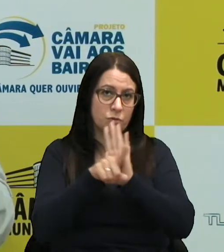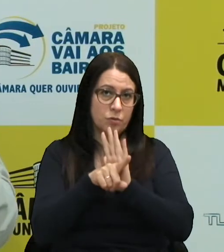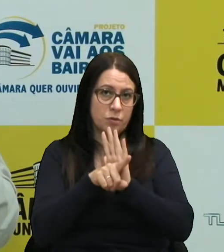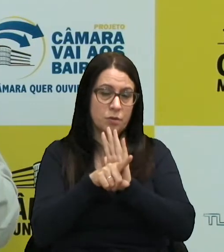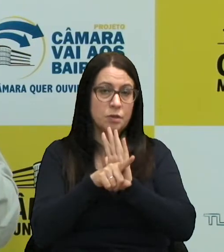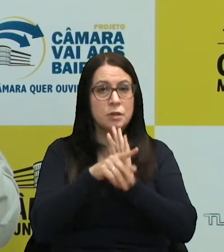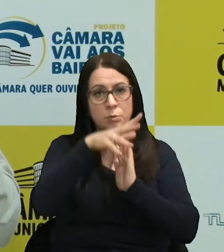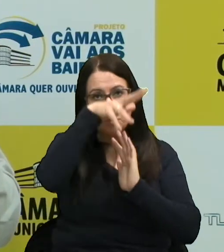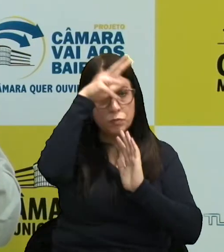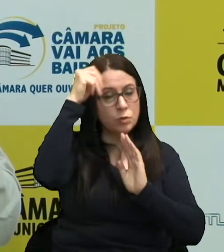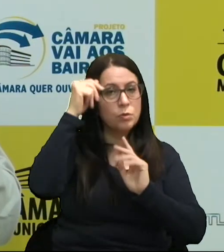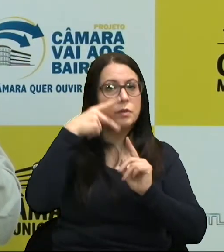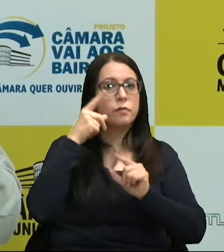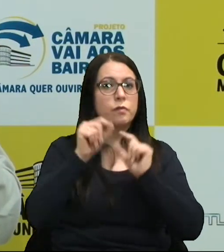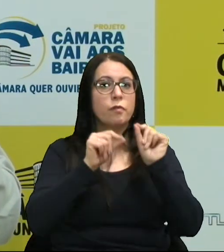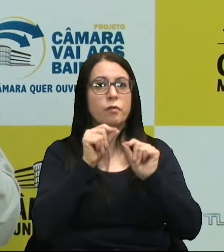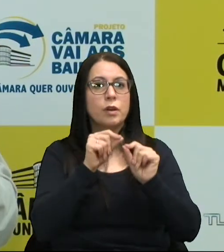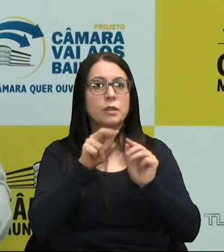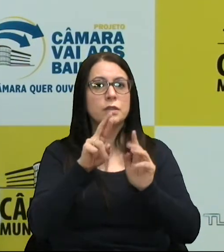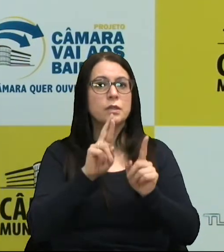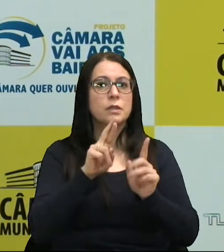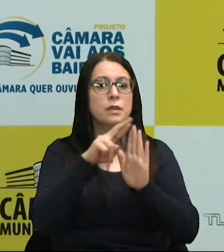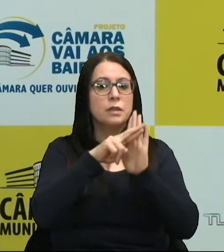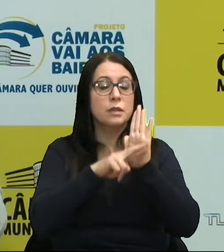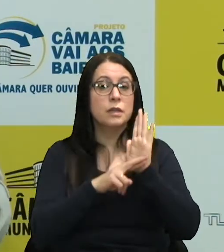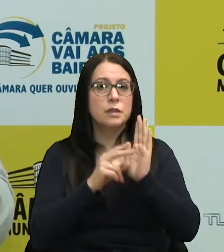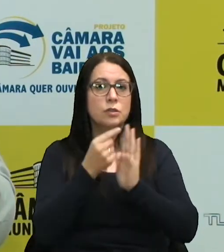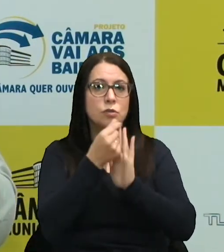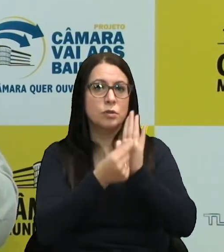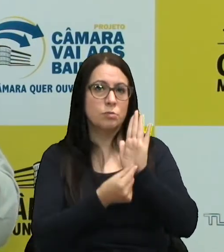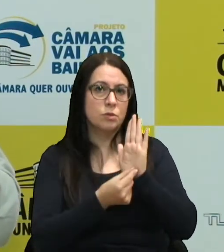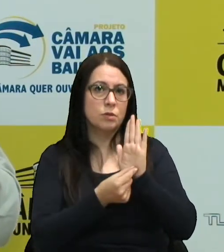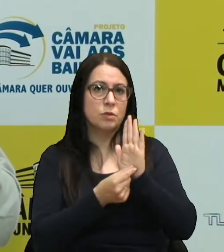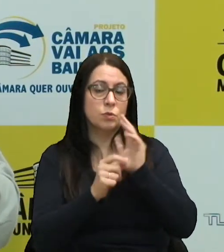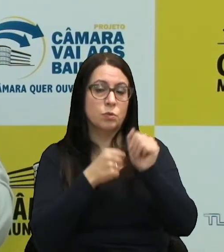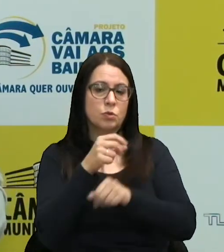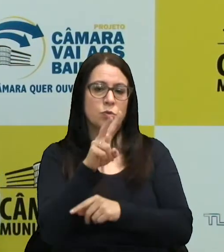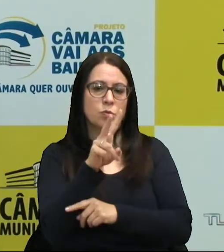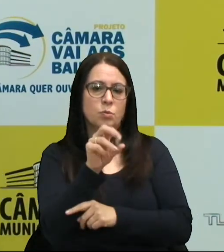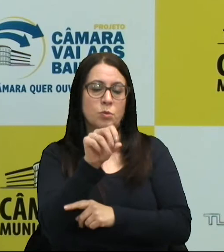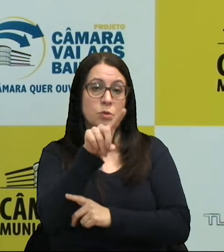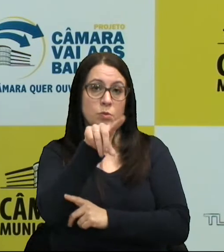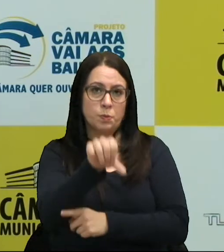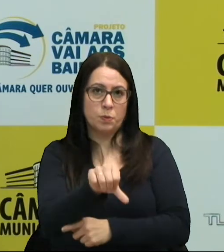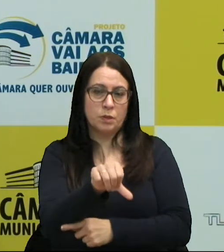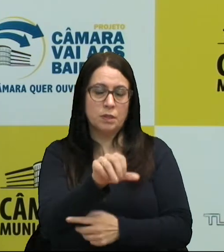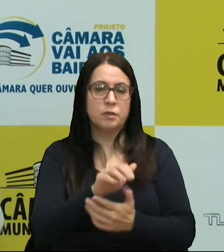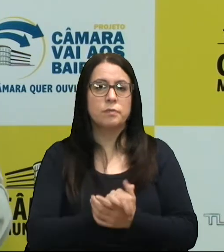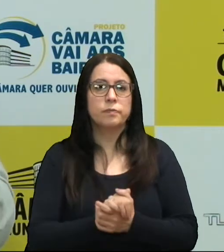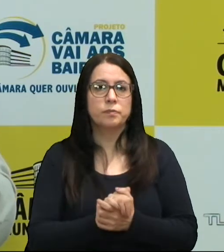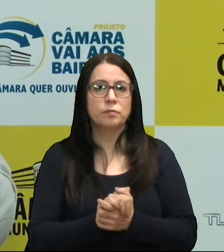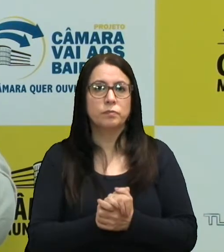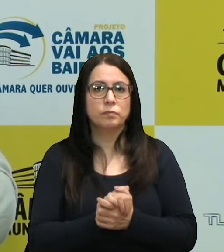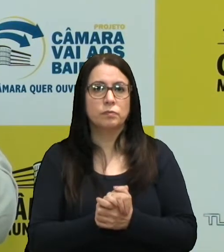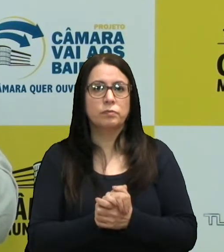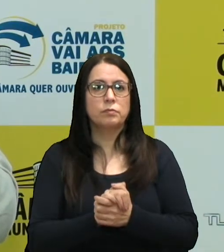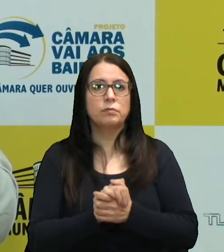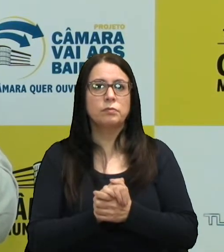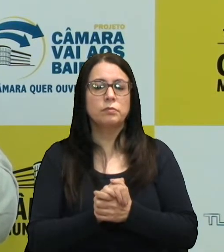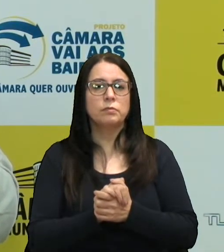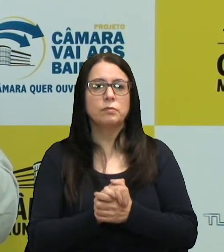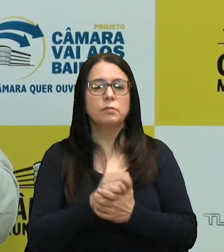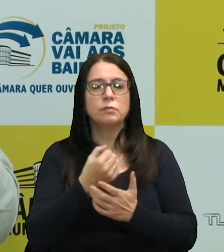Poder Executivo que dispõe sobre as diretrizes orçamentárias para o exercício financeiro de 2019. Em